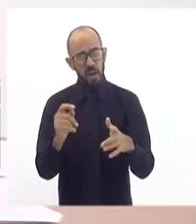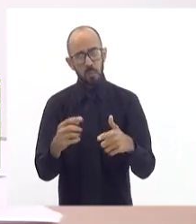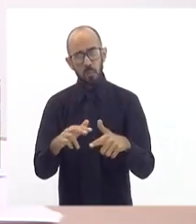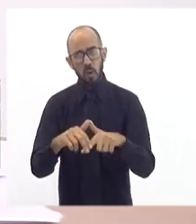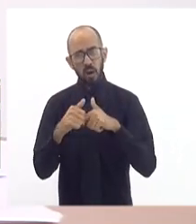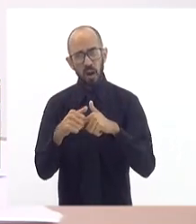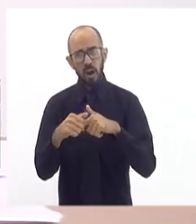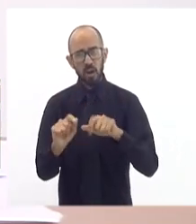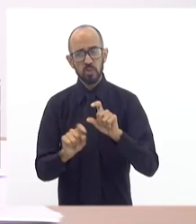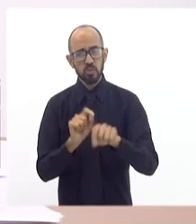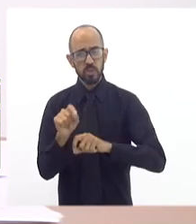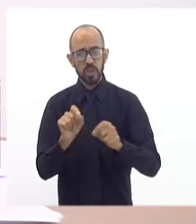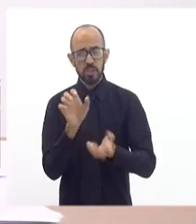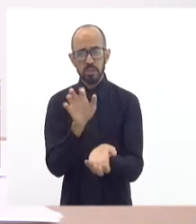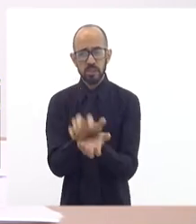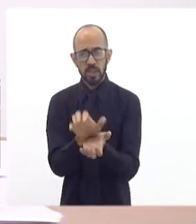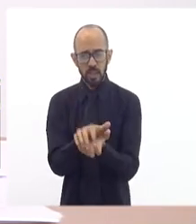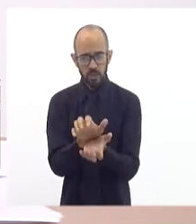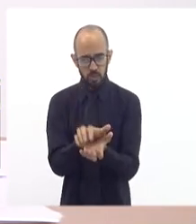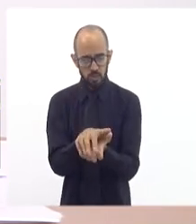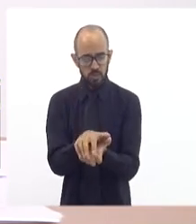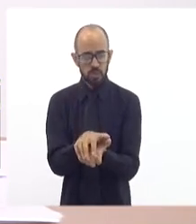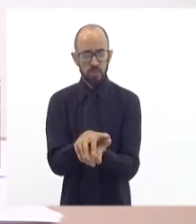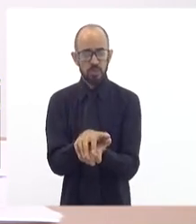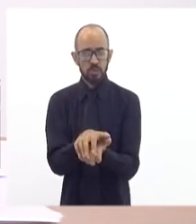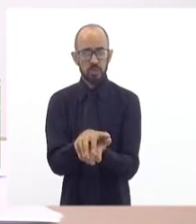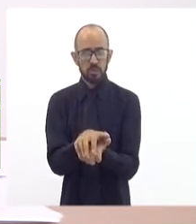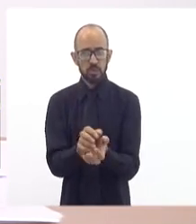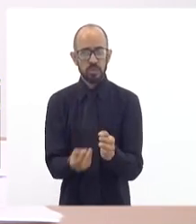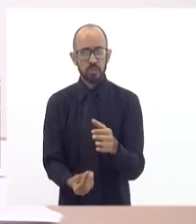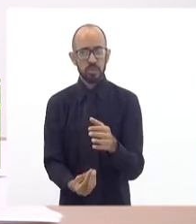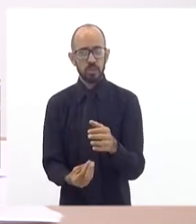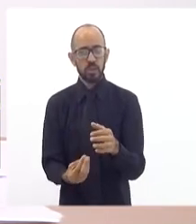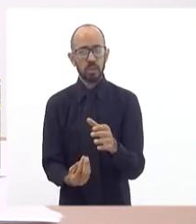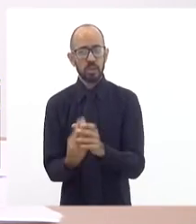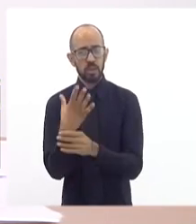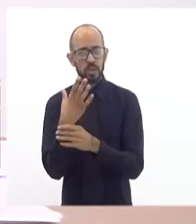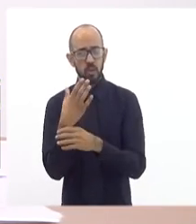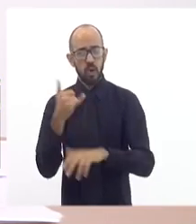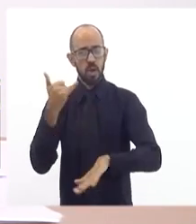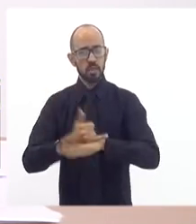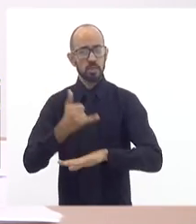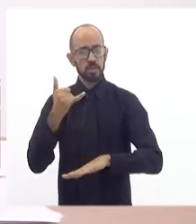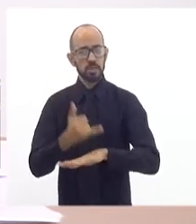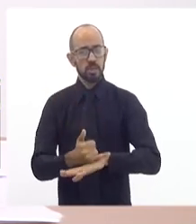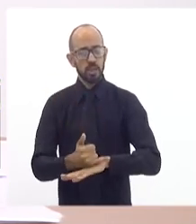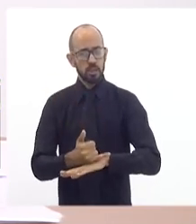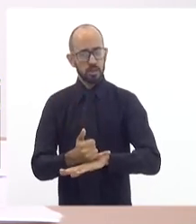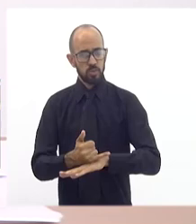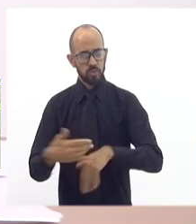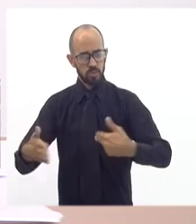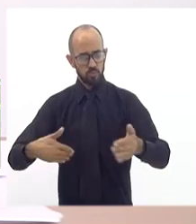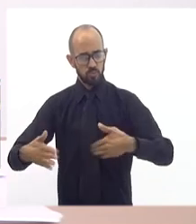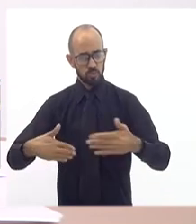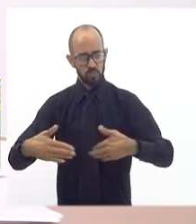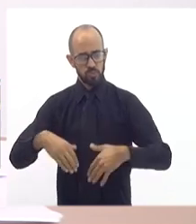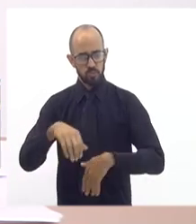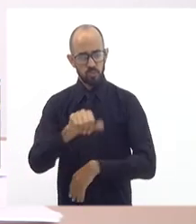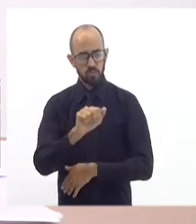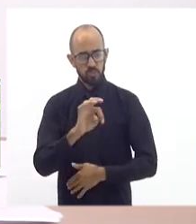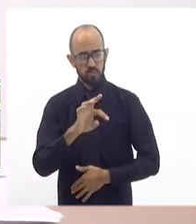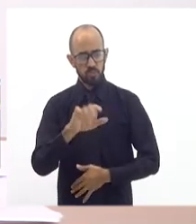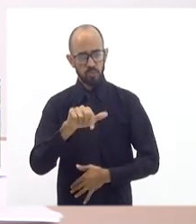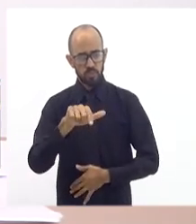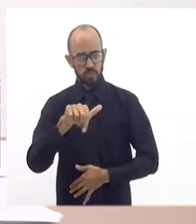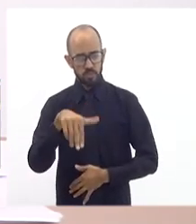implementado lá em Santa Cruz vocês devem ter tomado conhecimento a Siderúrgica do Atlântico né foi implantado lá em Santa Cruz